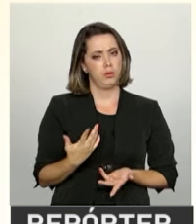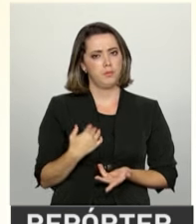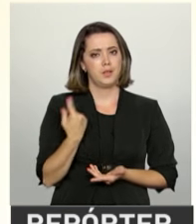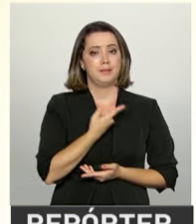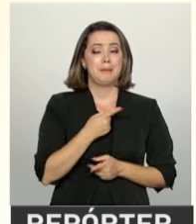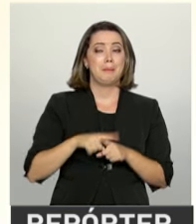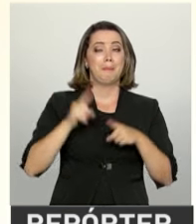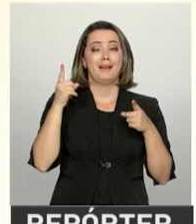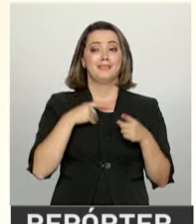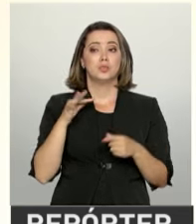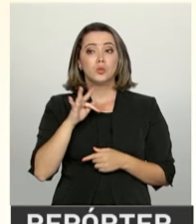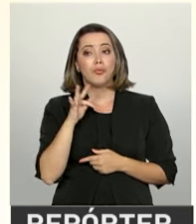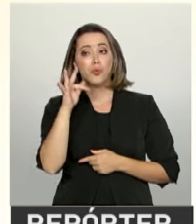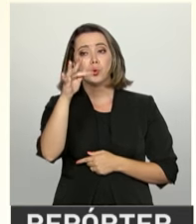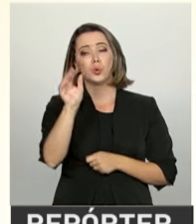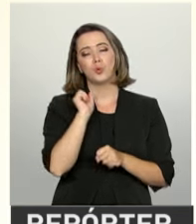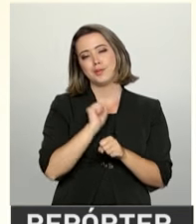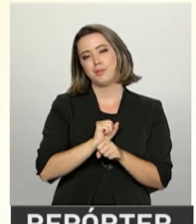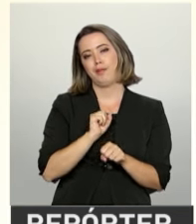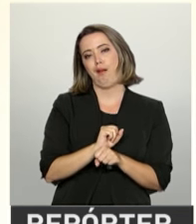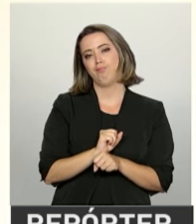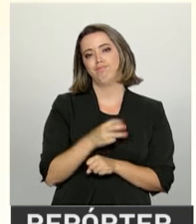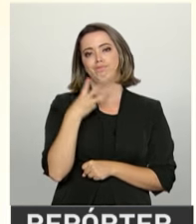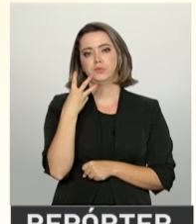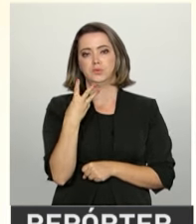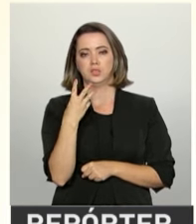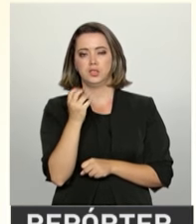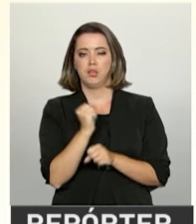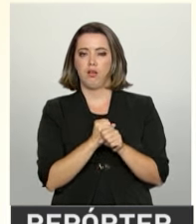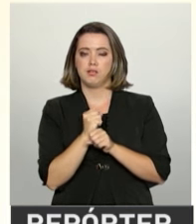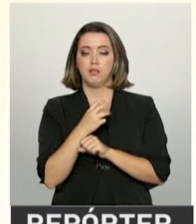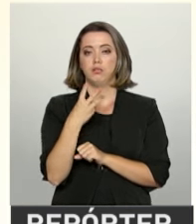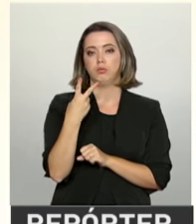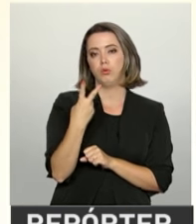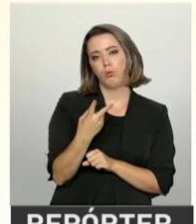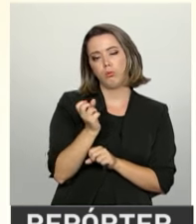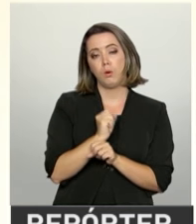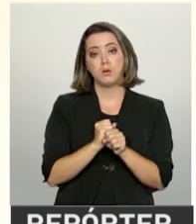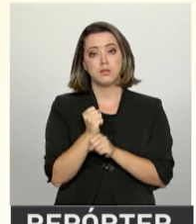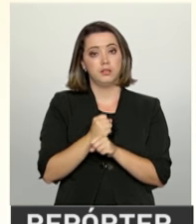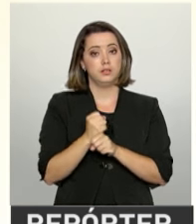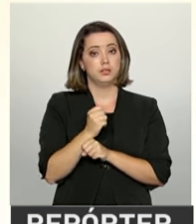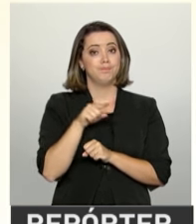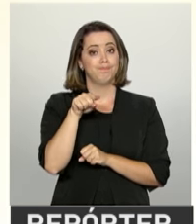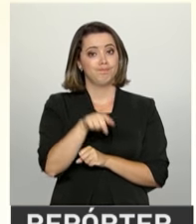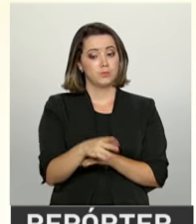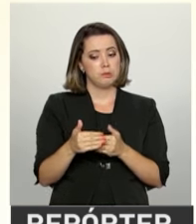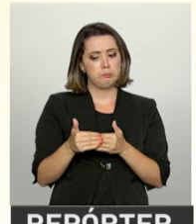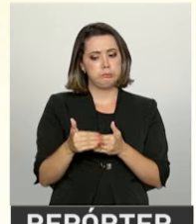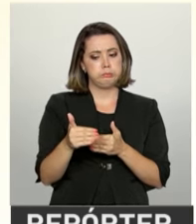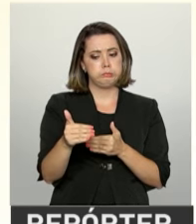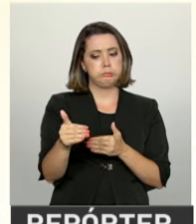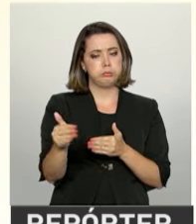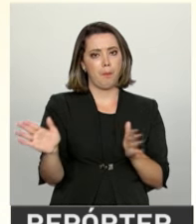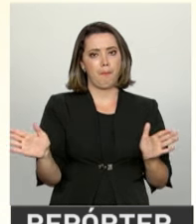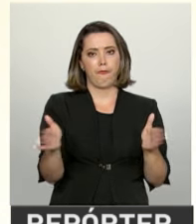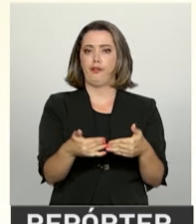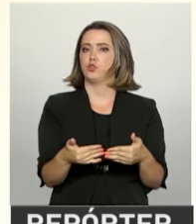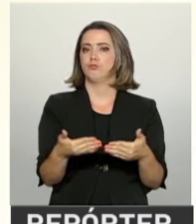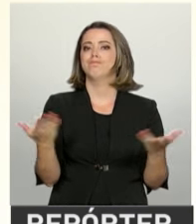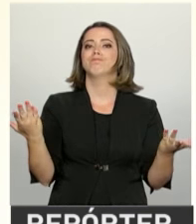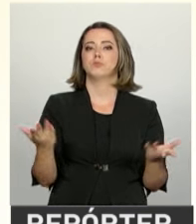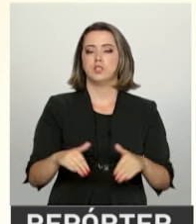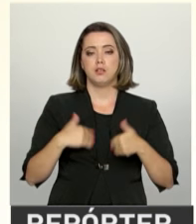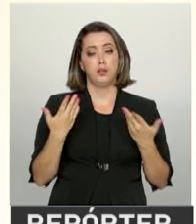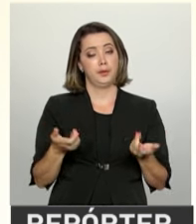reforma mais 3 anos, mais 2 anos, essa janela se fecha. E aí